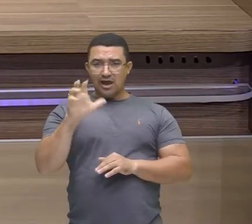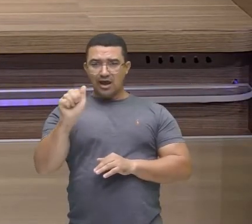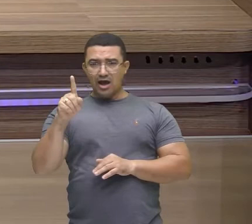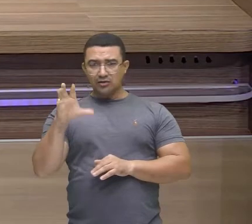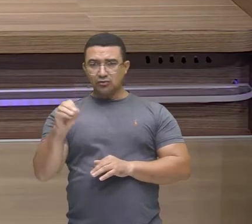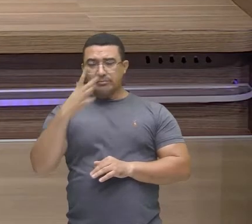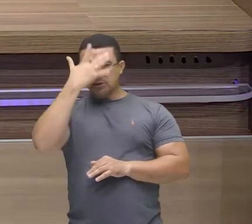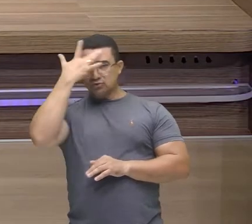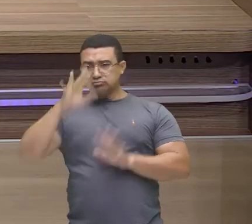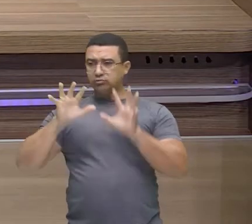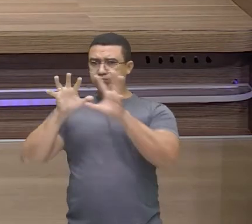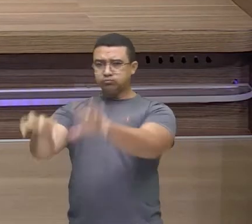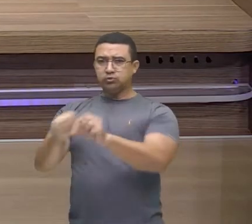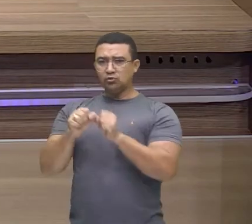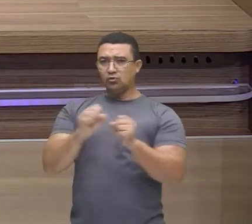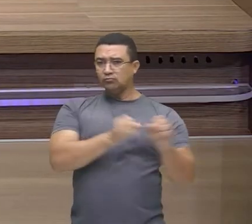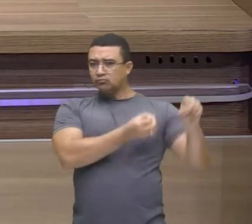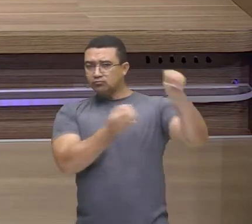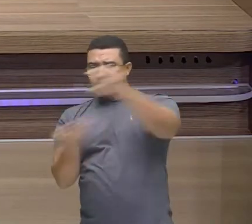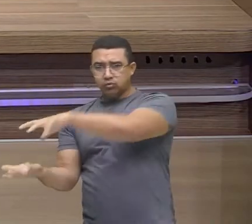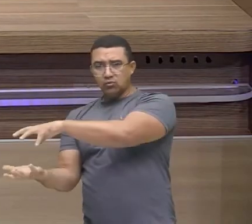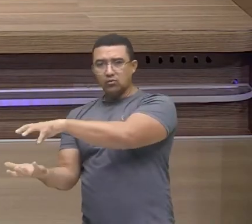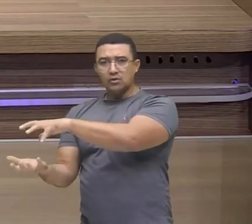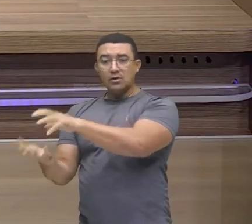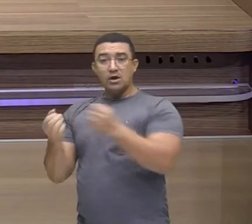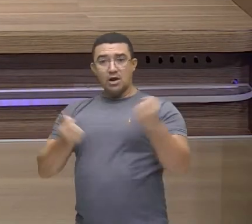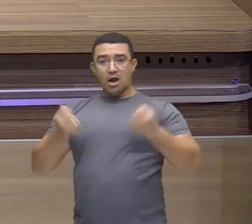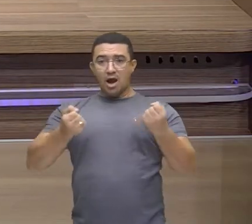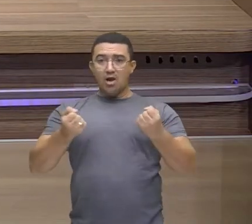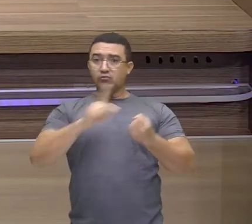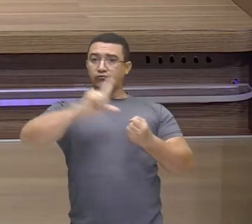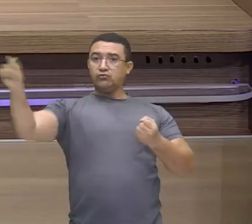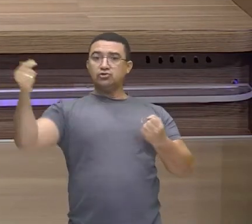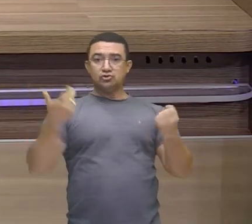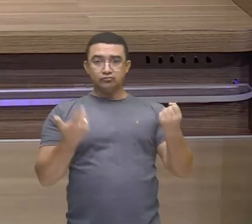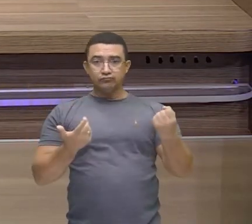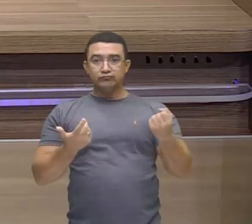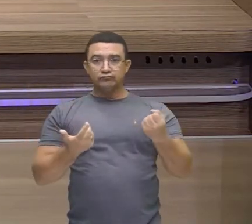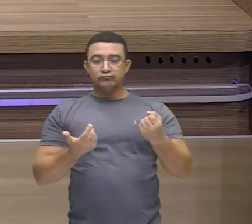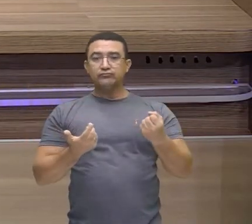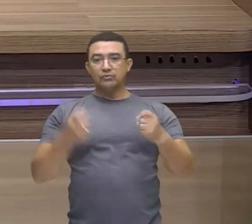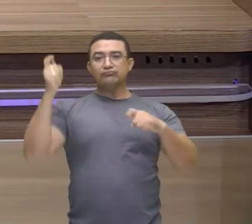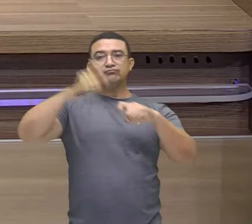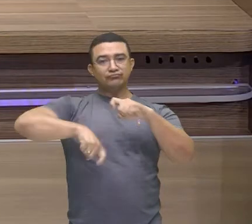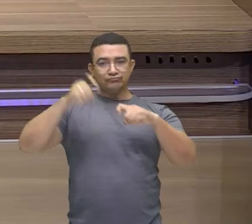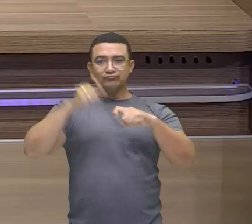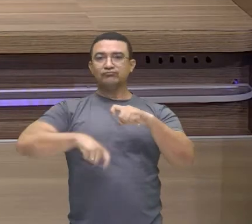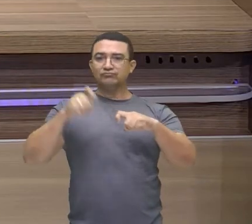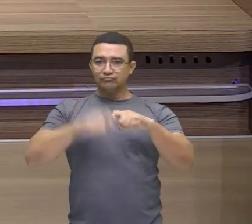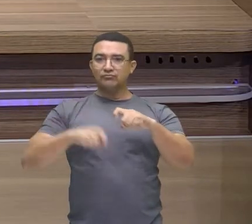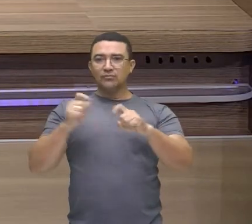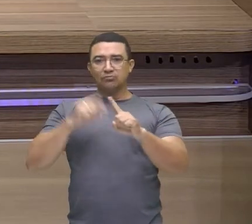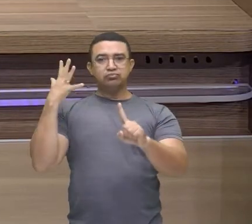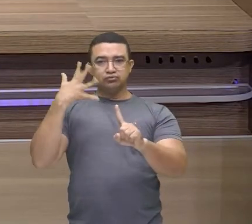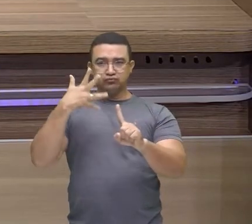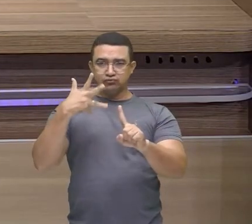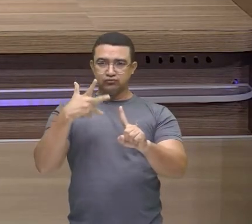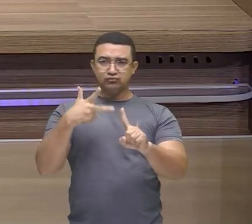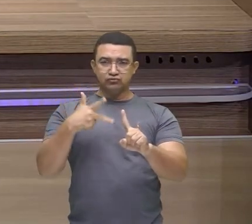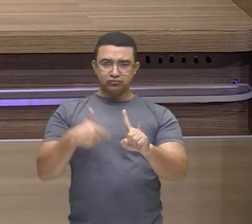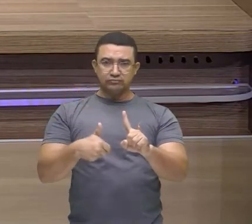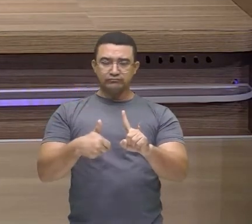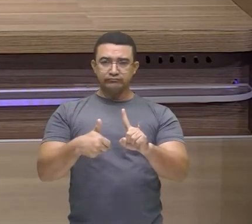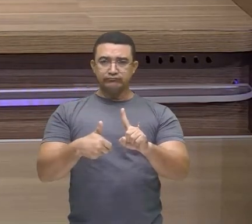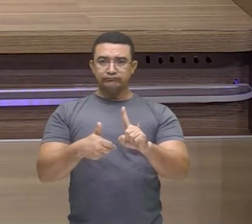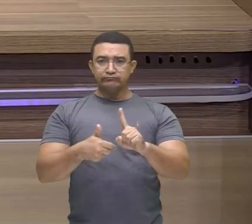ela sai com aquele colega, aquele grupinho de colegas, e ela está apressada para chegar em casa, não sei se por motivo, né? Ou urgência para urinar, ou